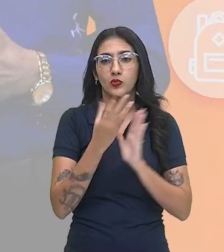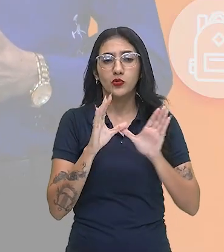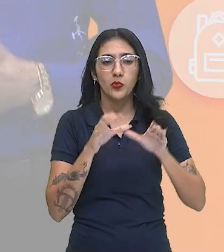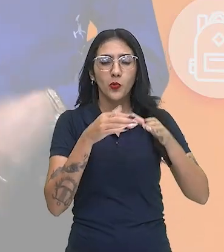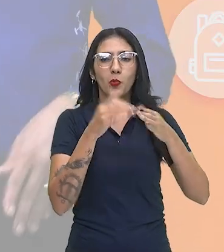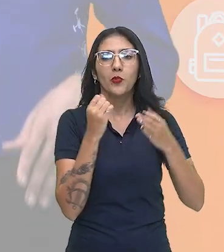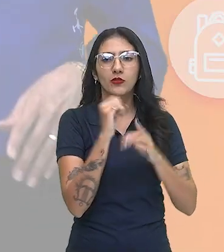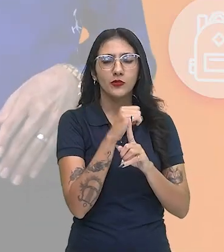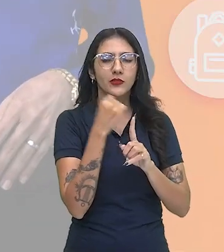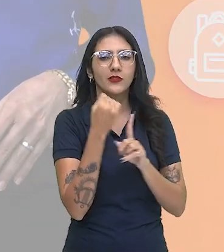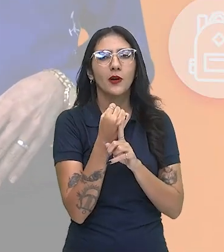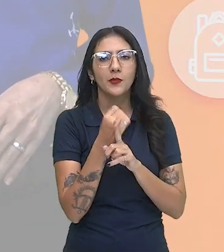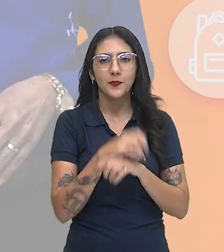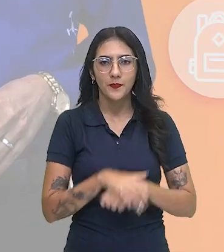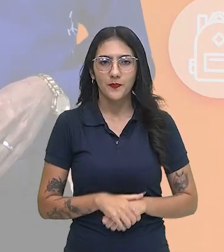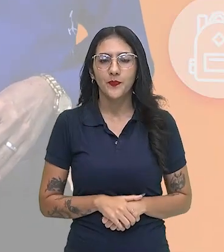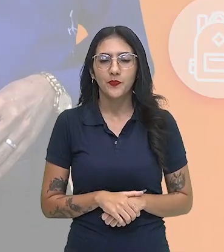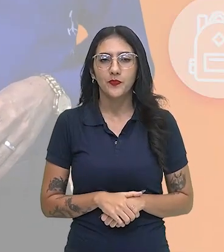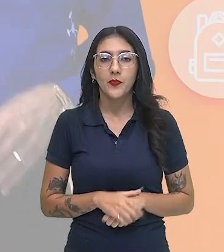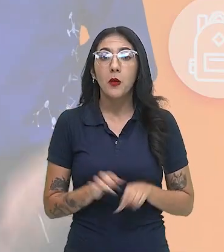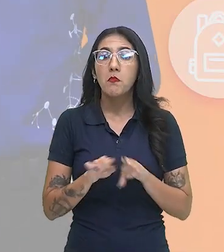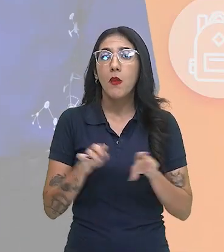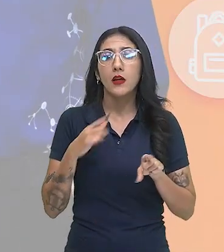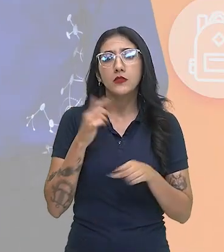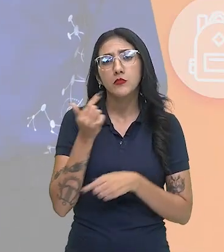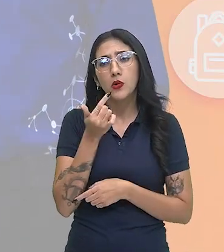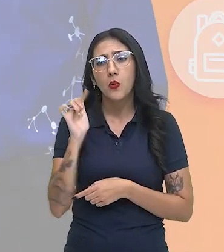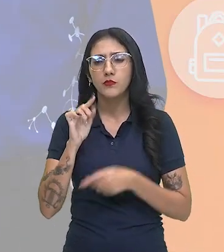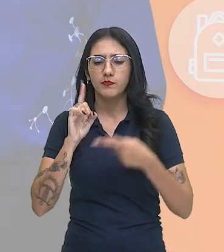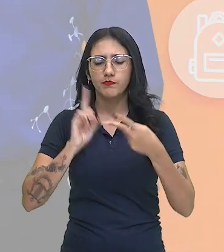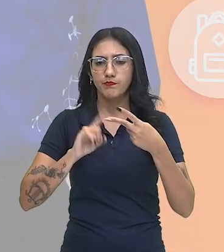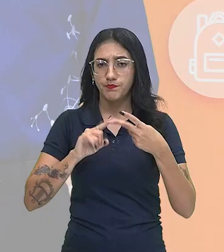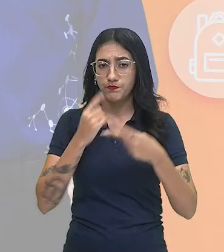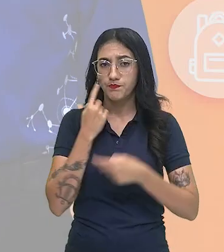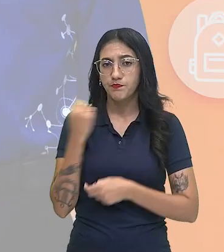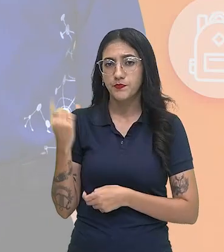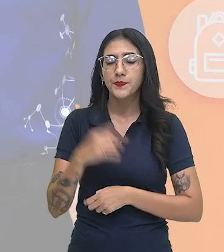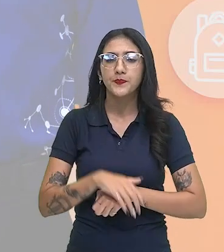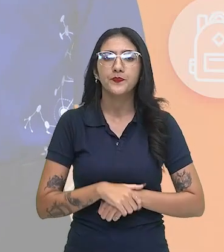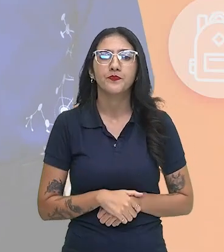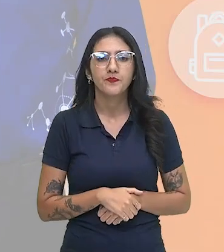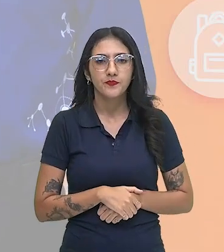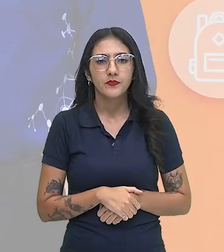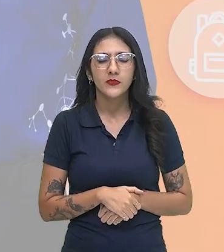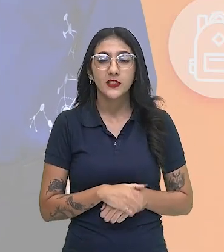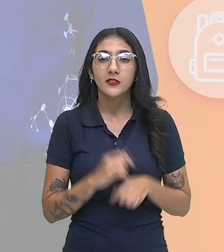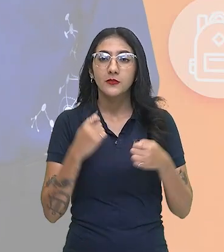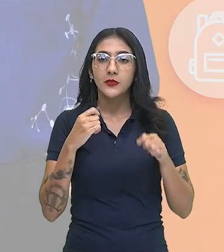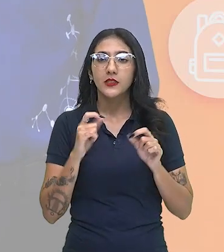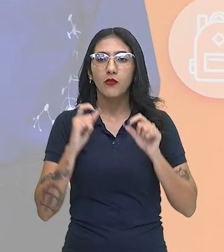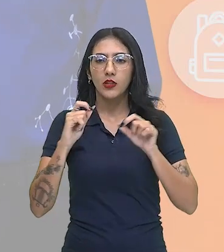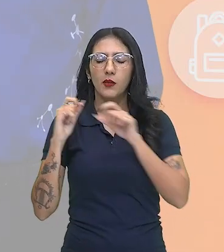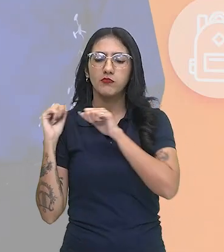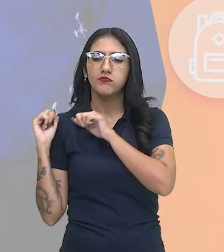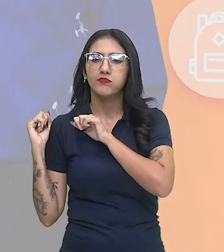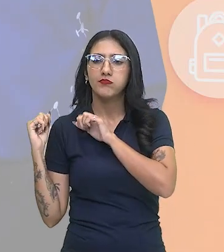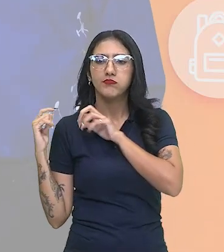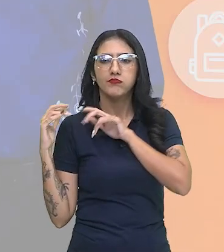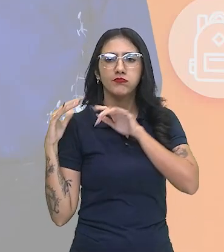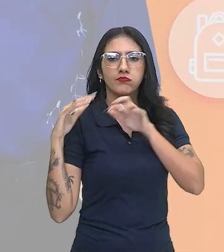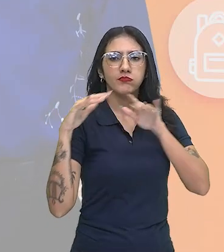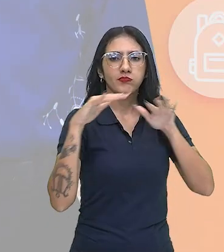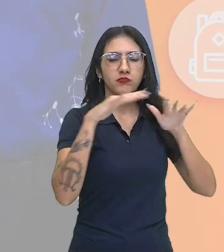na Amazônia. Mas teve um segundo passo. O segundo foi ocupá-la de forma ampla